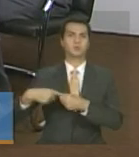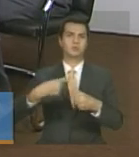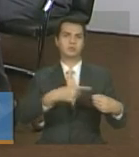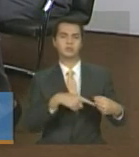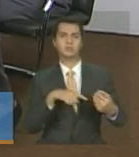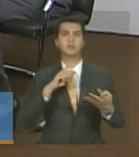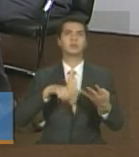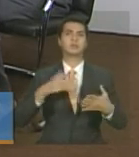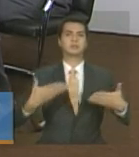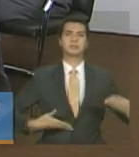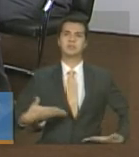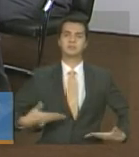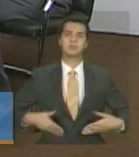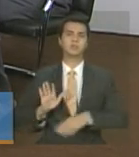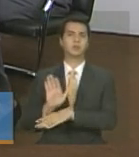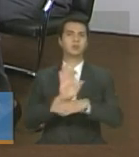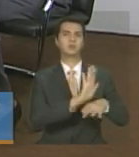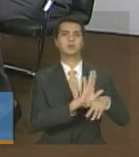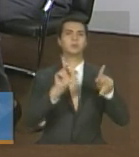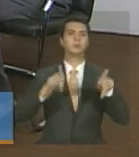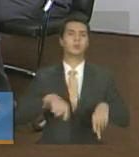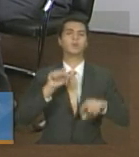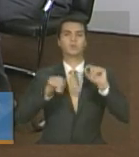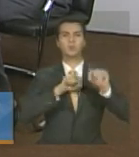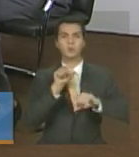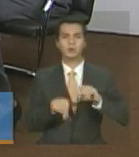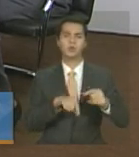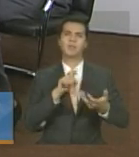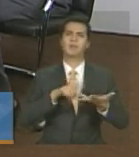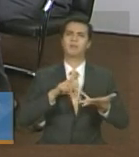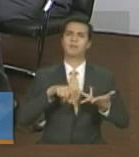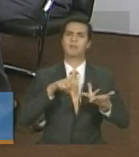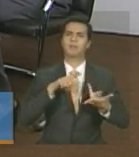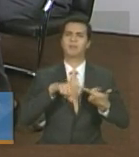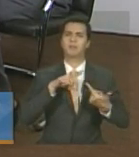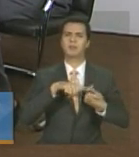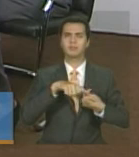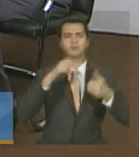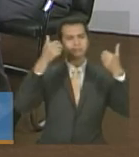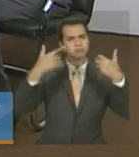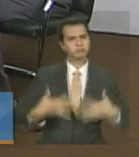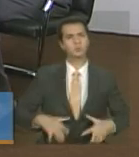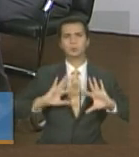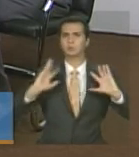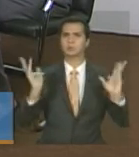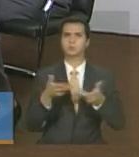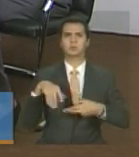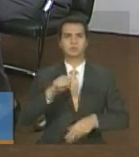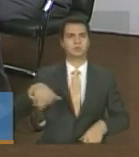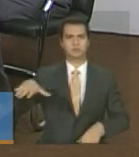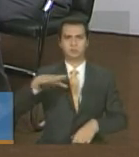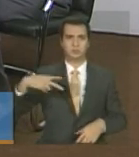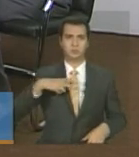elas ofertam para a população brasileira, né, no que diz respeito à assistência social.